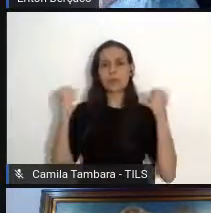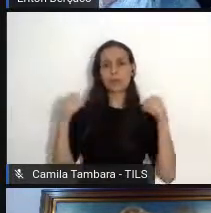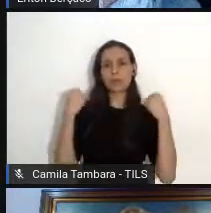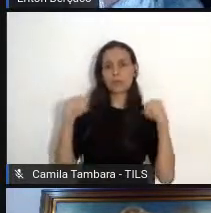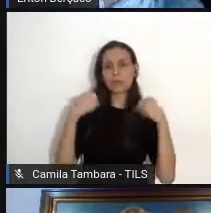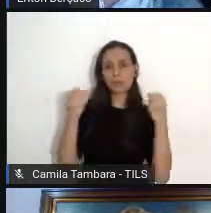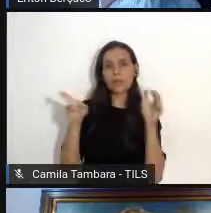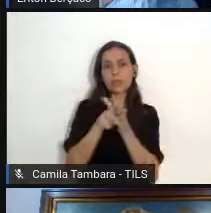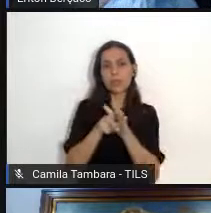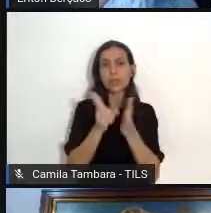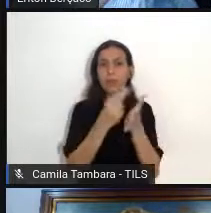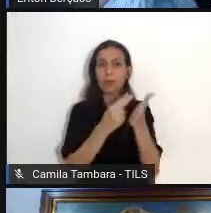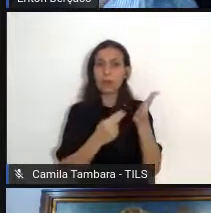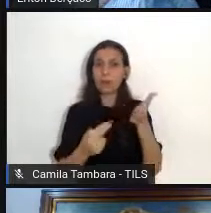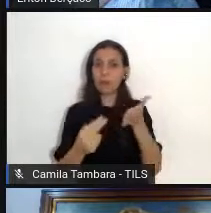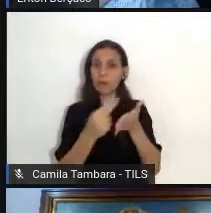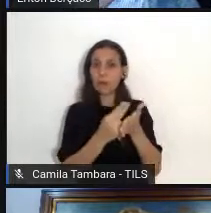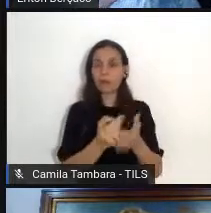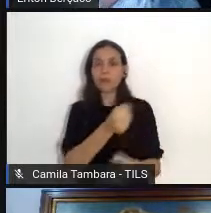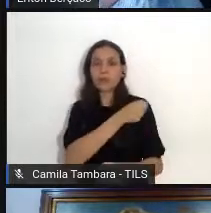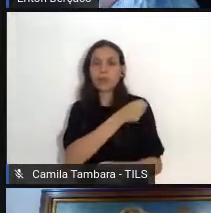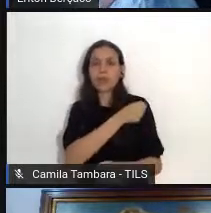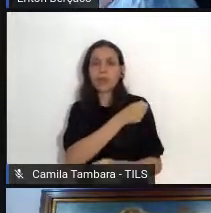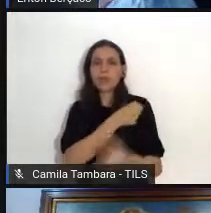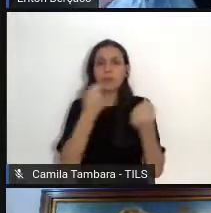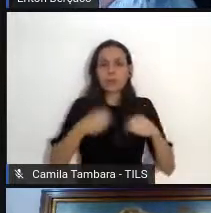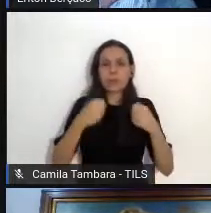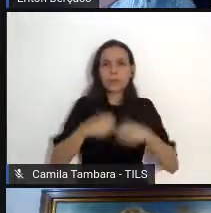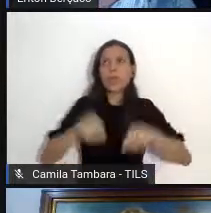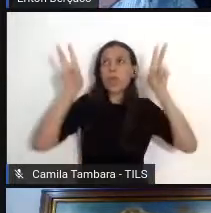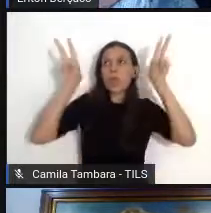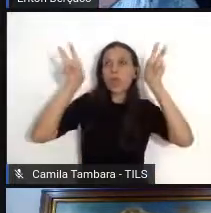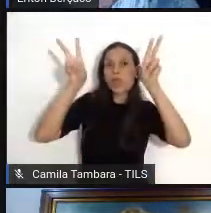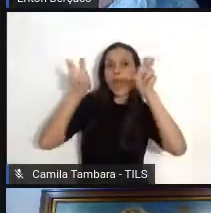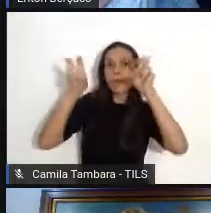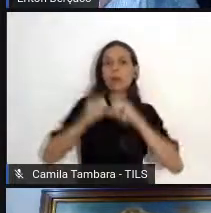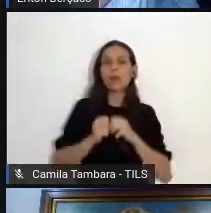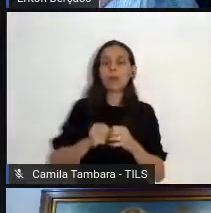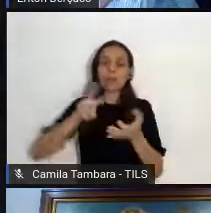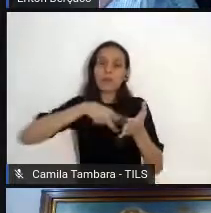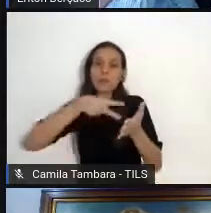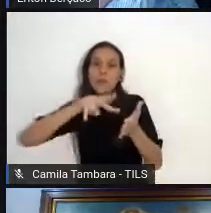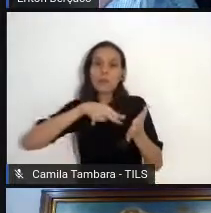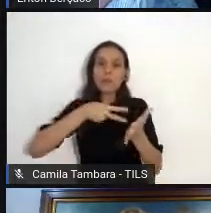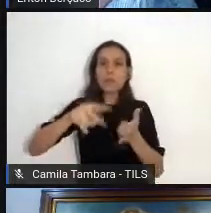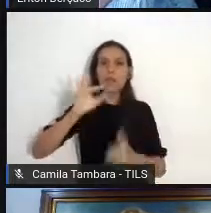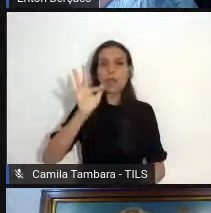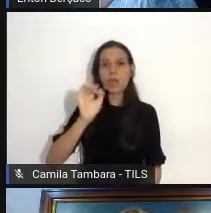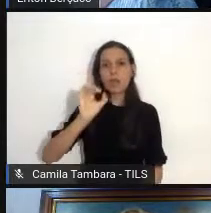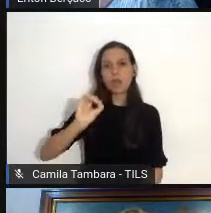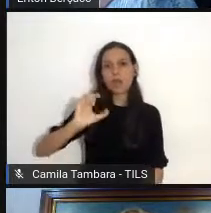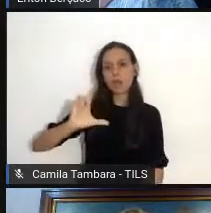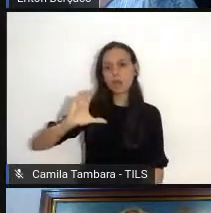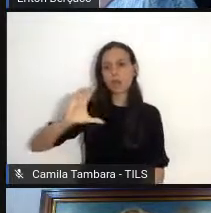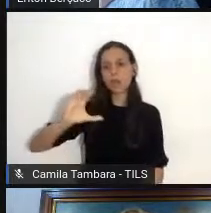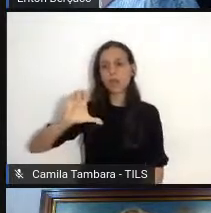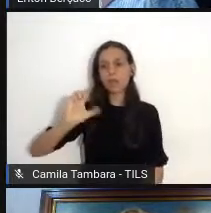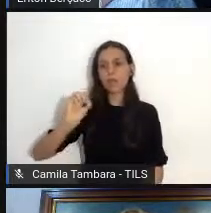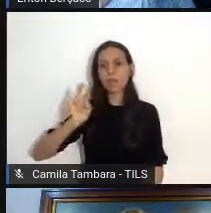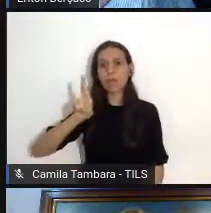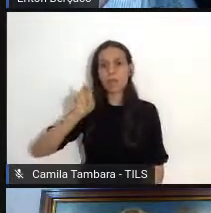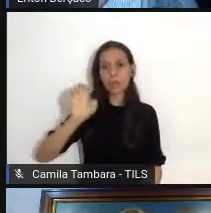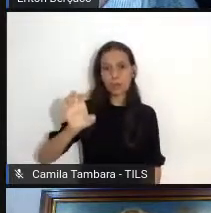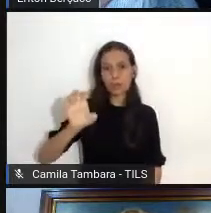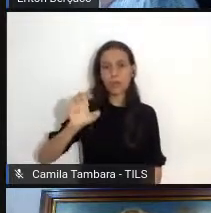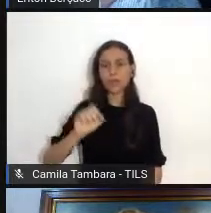alunos precisavam... o tema era danças folclóricas, né? e a professora pediu que